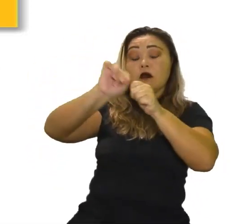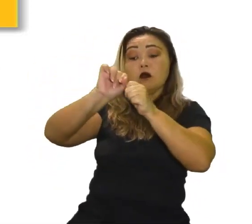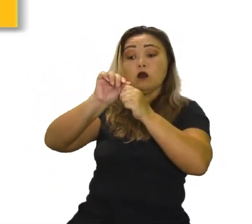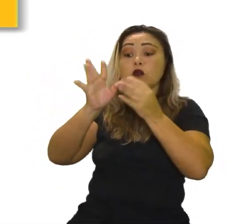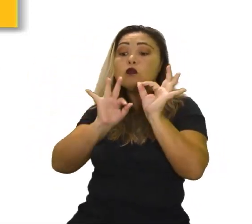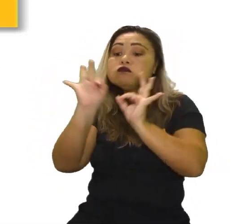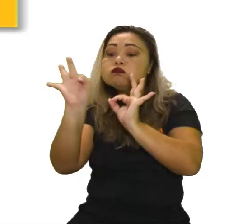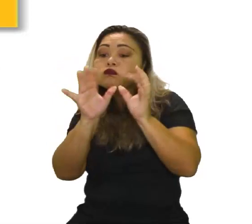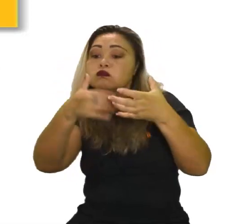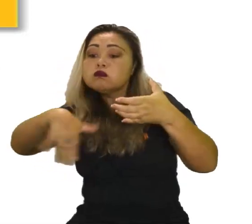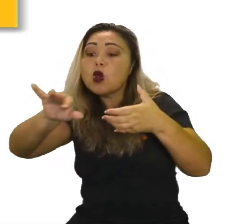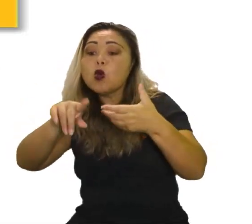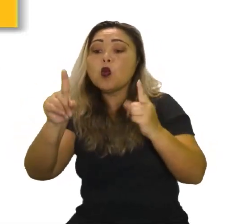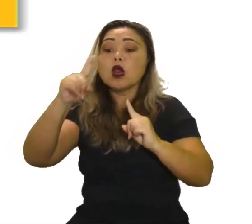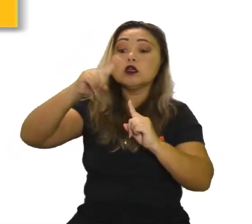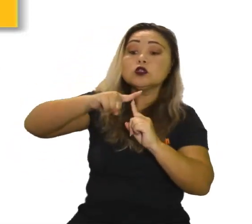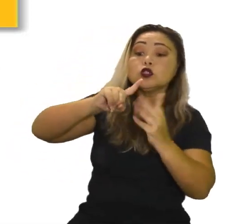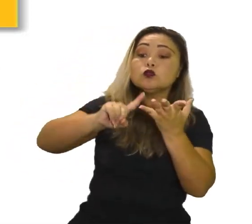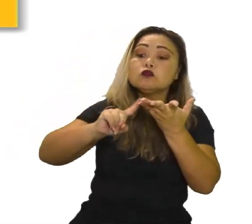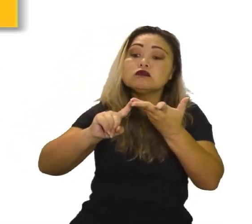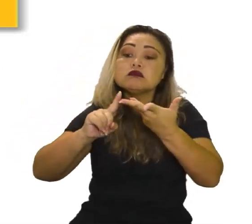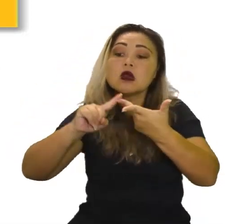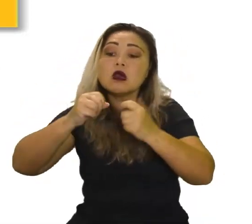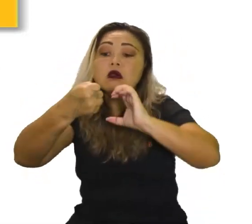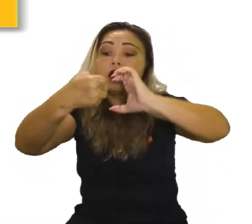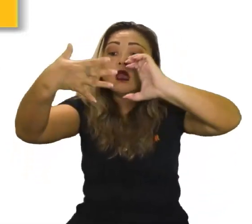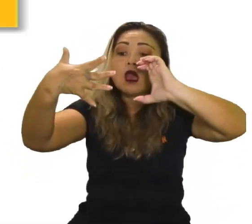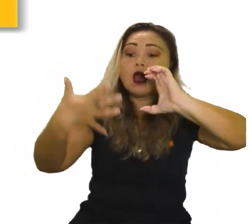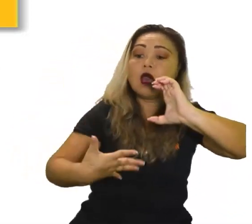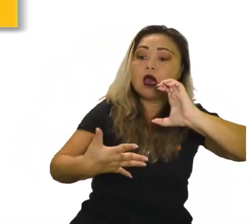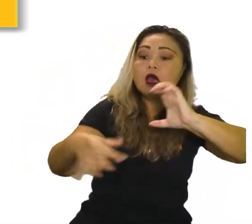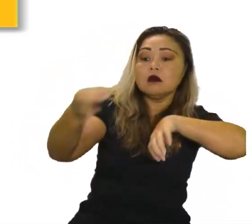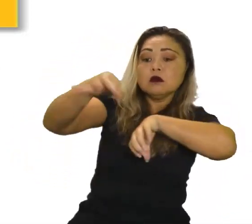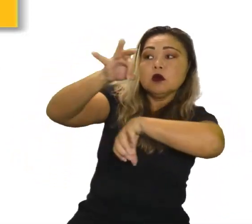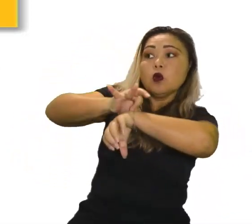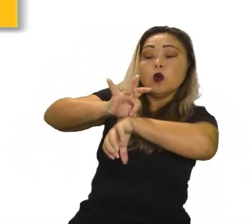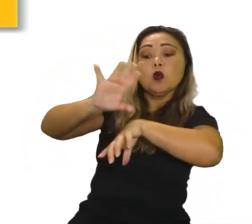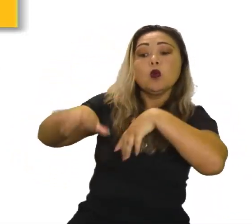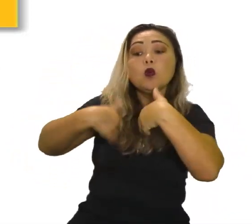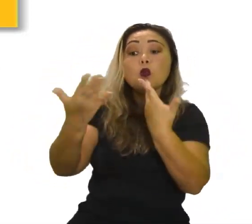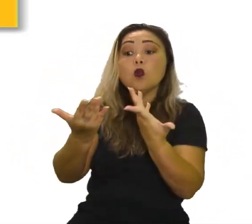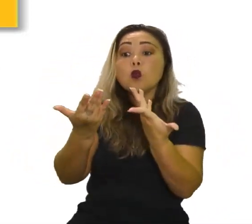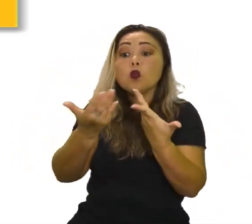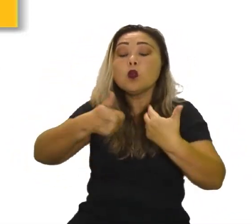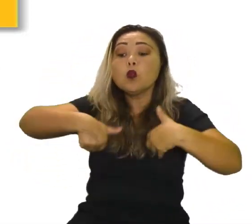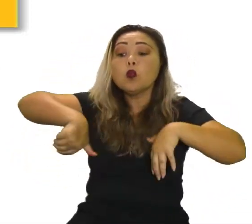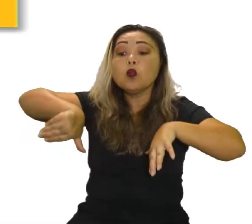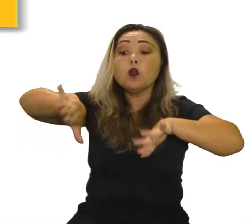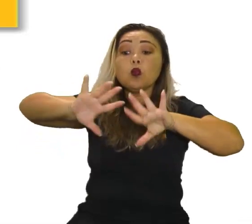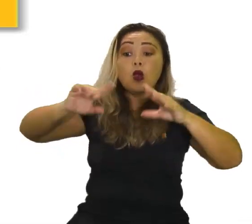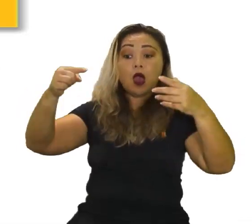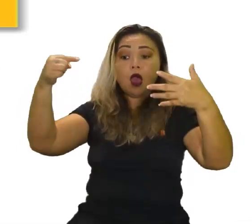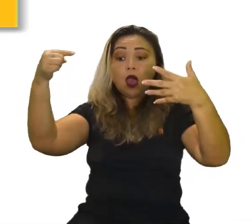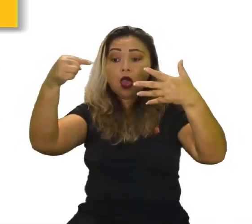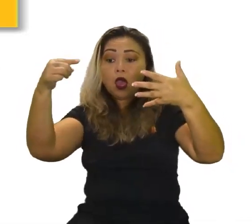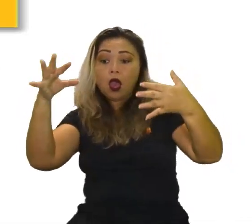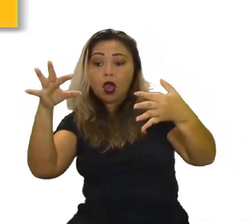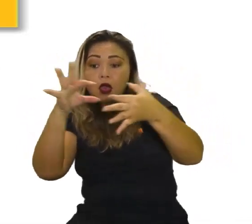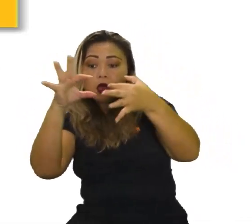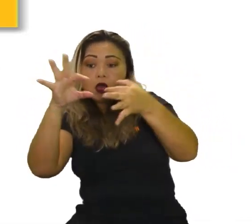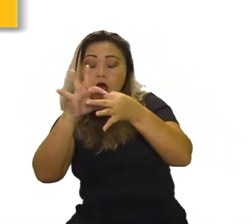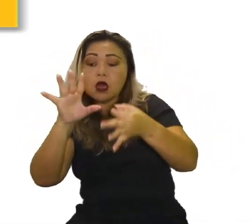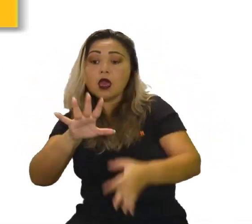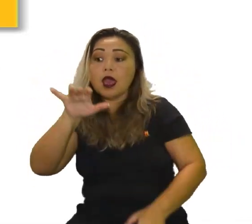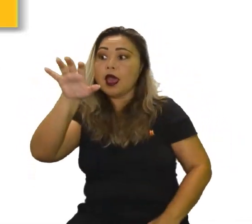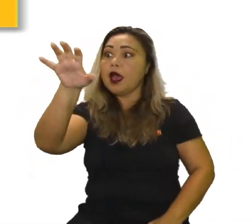criação, tipo de abelhas, as suas características e, claro, tudo correlacionado para